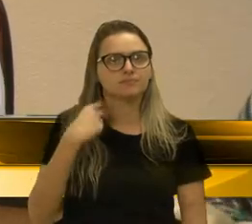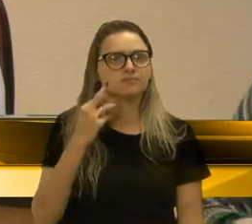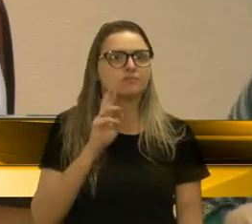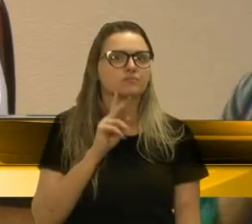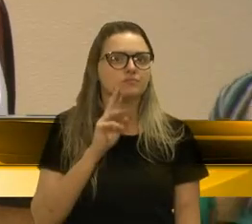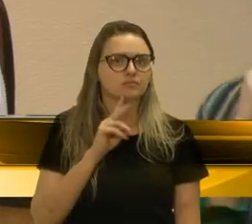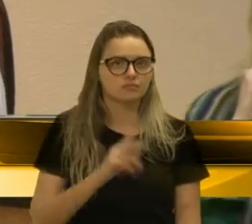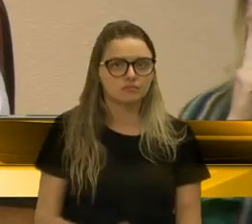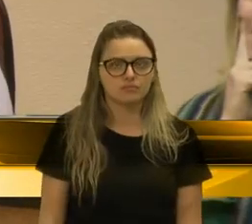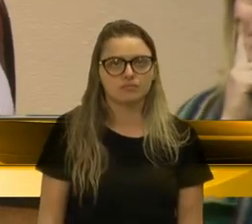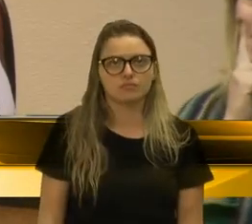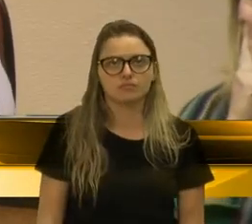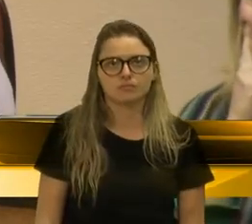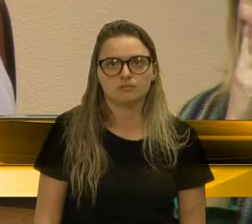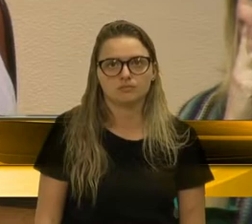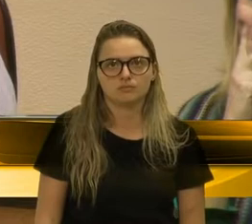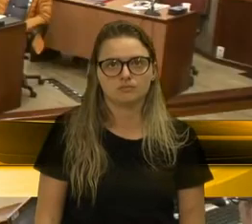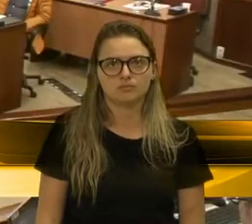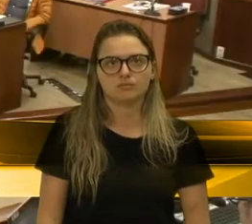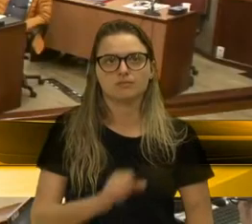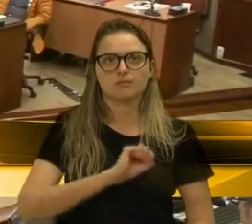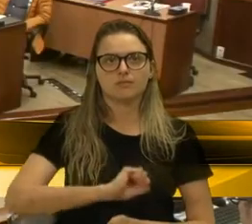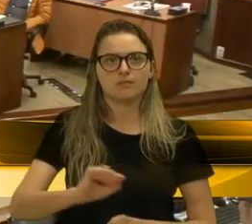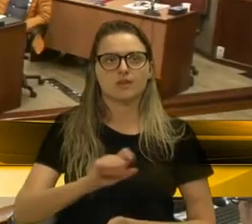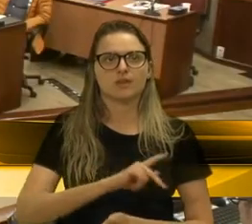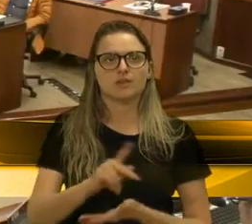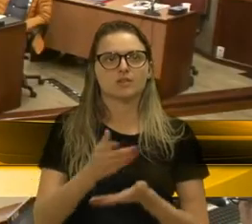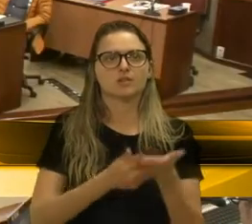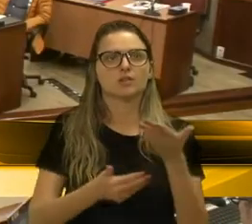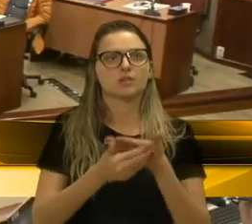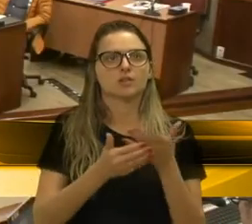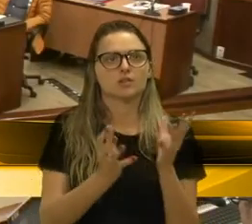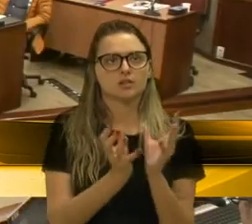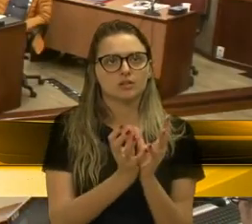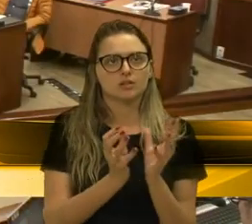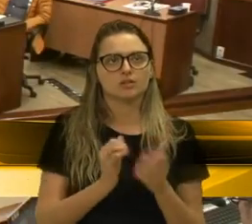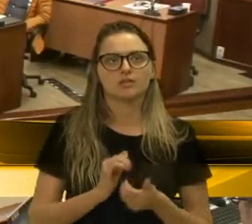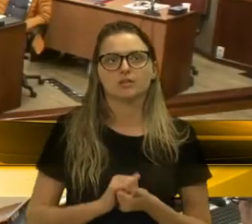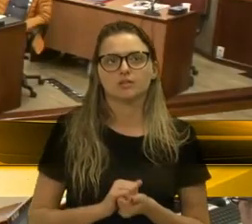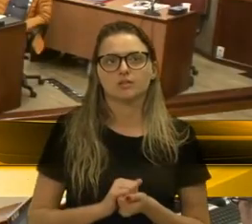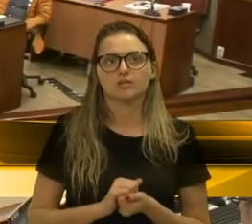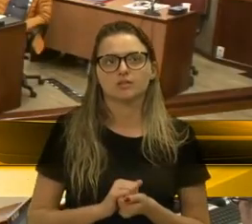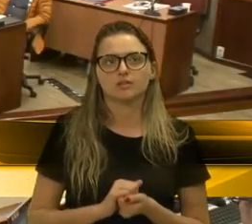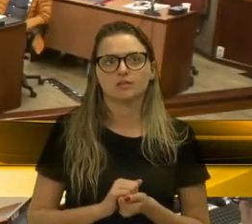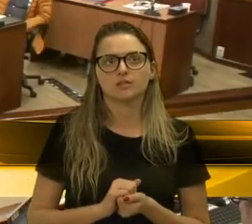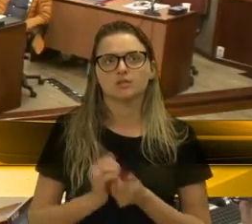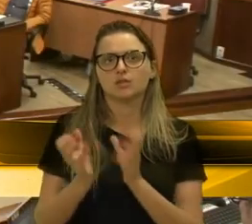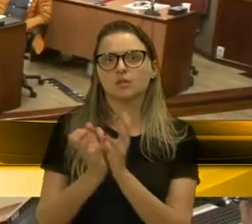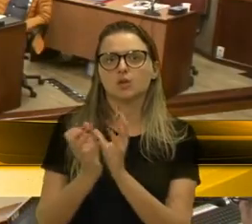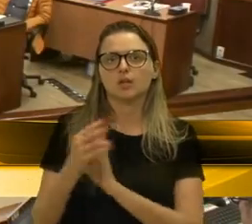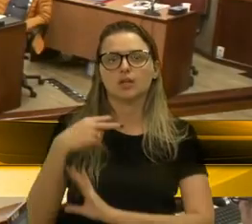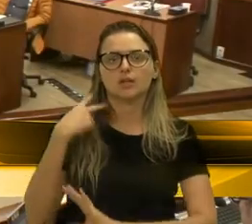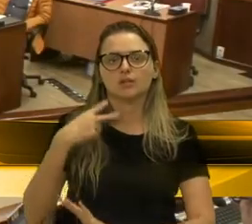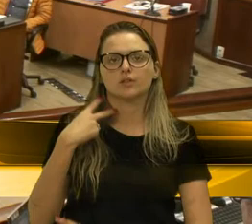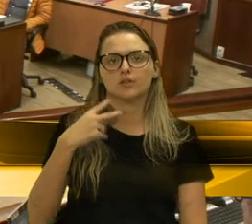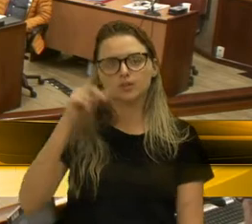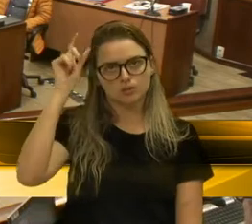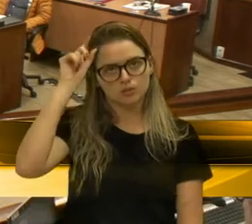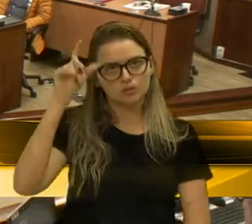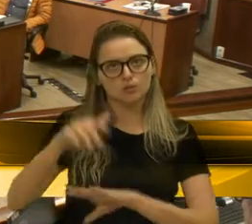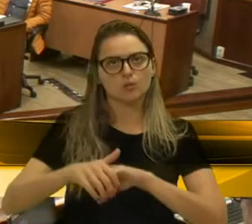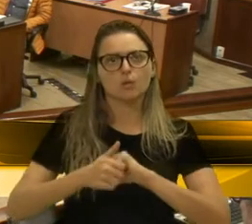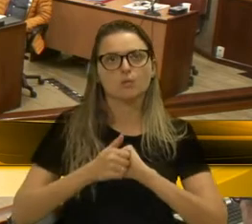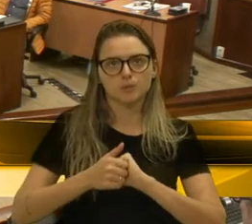Oliveira. Senhor presidente, demais colegas, que não, colega Chico Guerra, saudação,